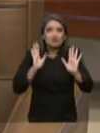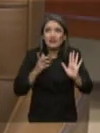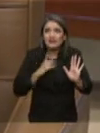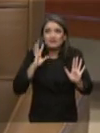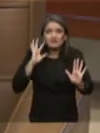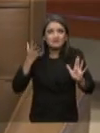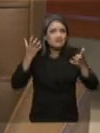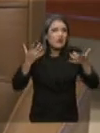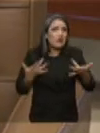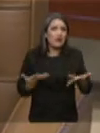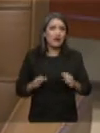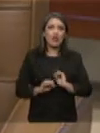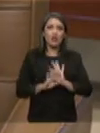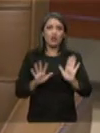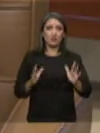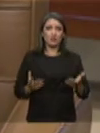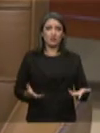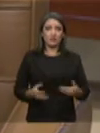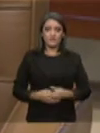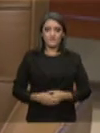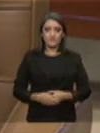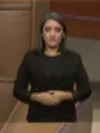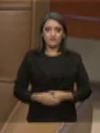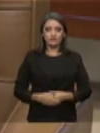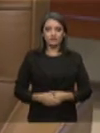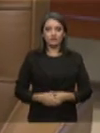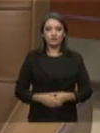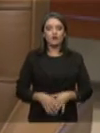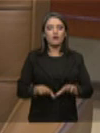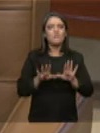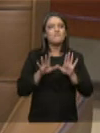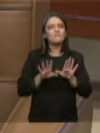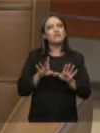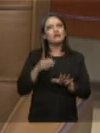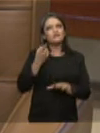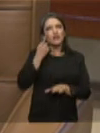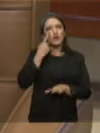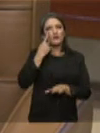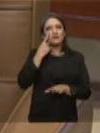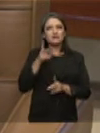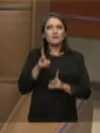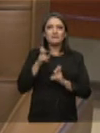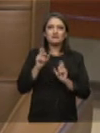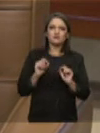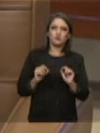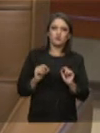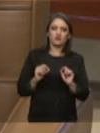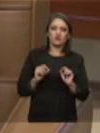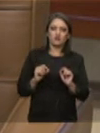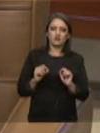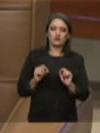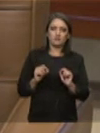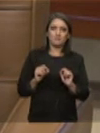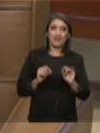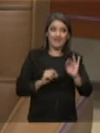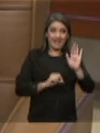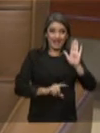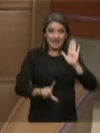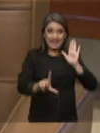absolutamente tranquilo em relação a isto. Mas o que é mais notável é que a